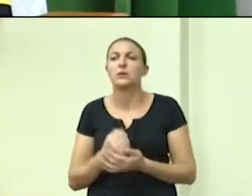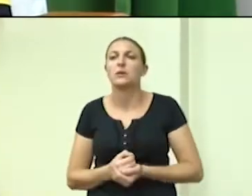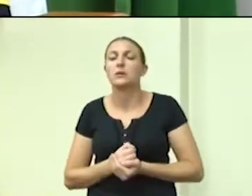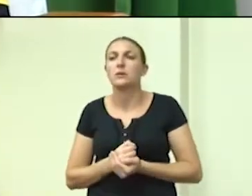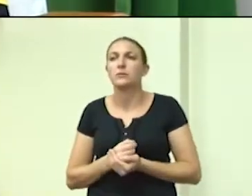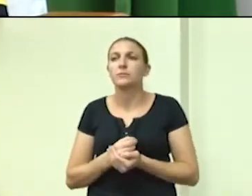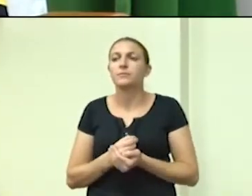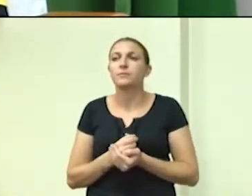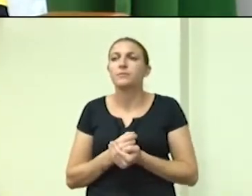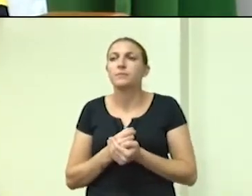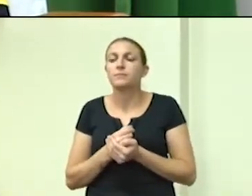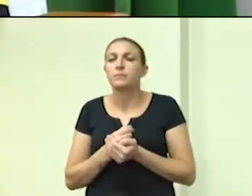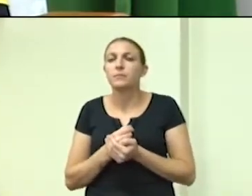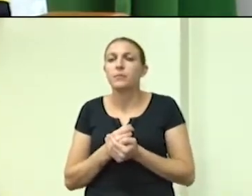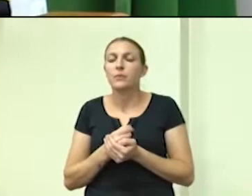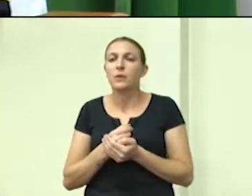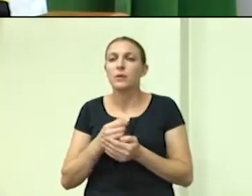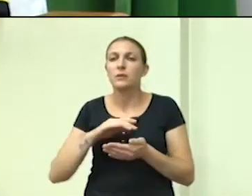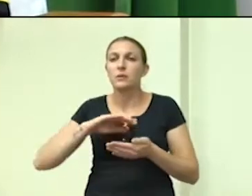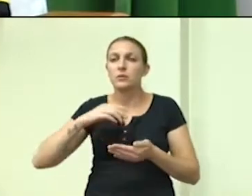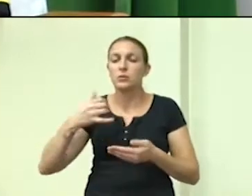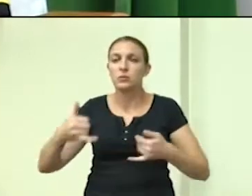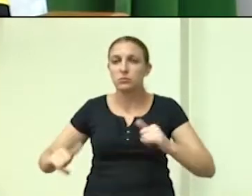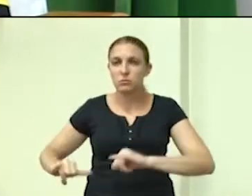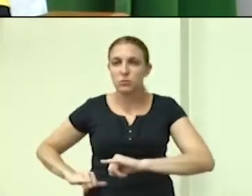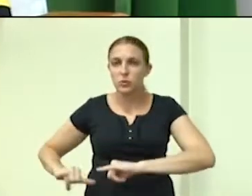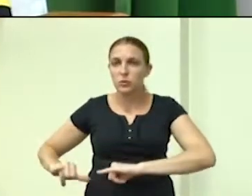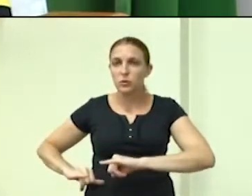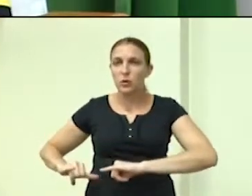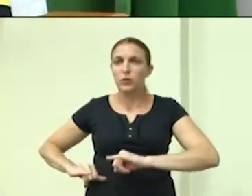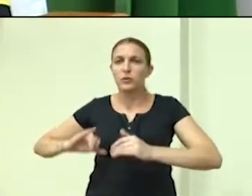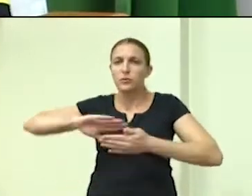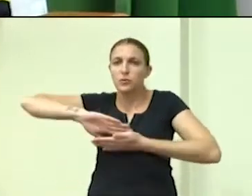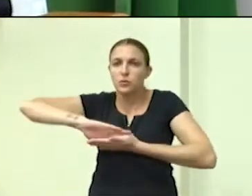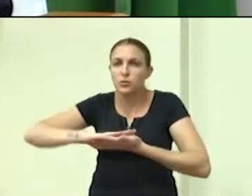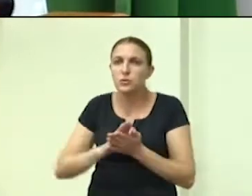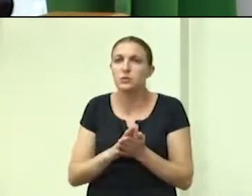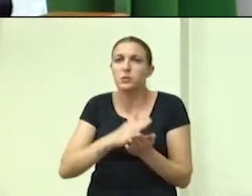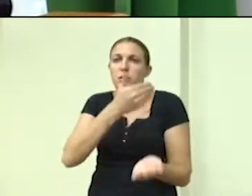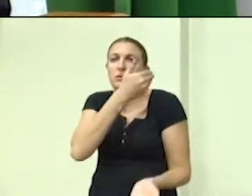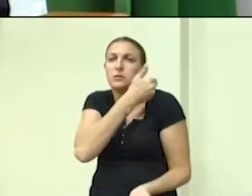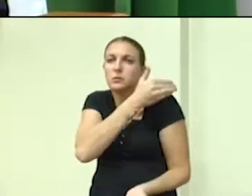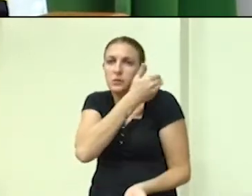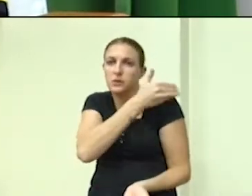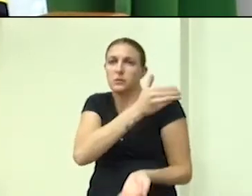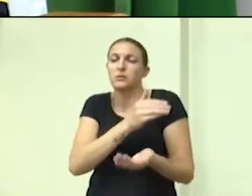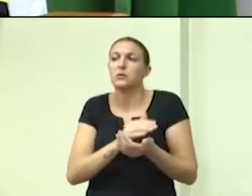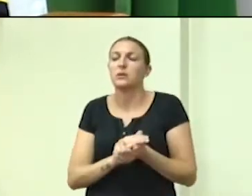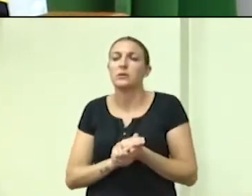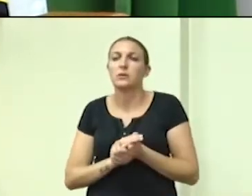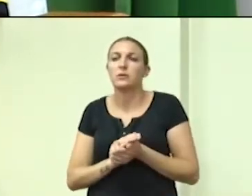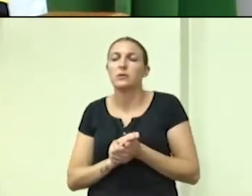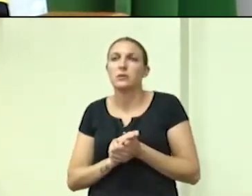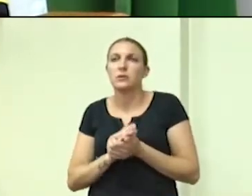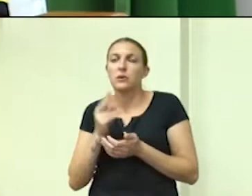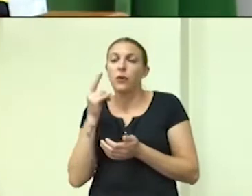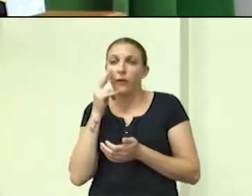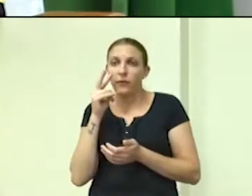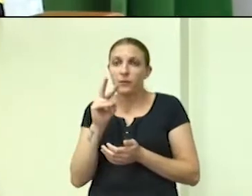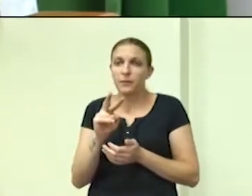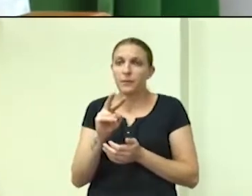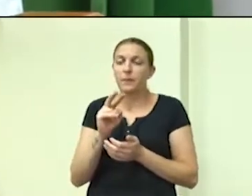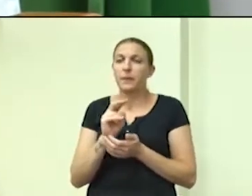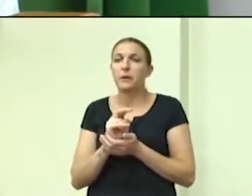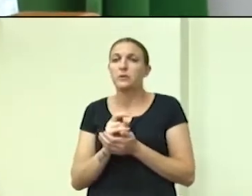dignidade posta à prova pelo racismo e pela forma pejorativa que são tratados. Tendo em vista esses fatores, percebe-se a importância